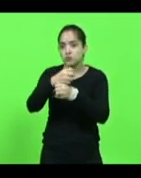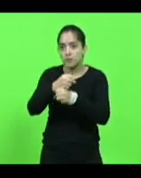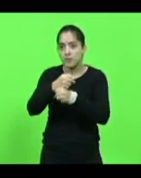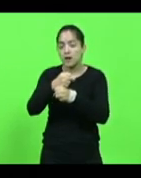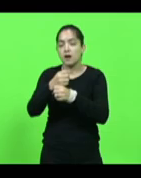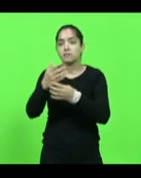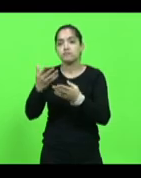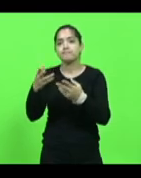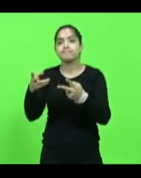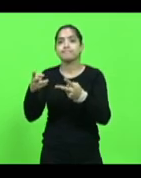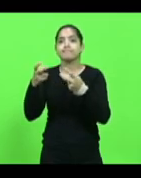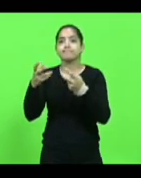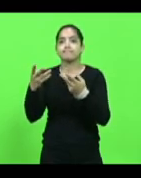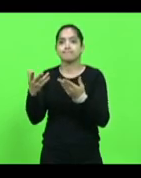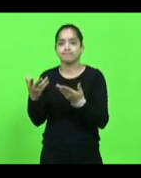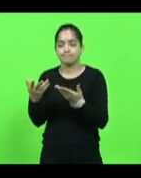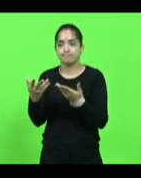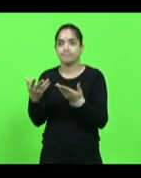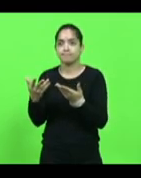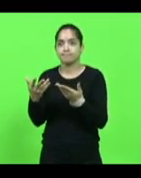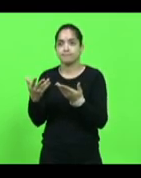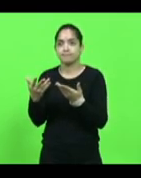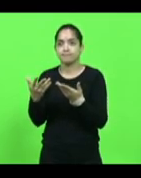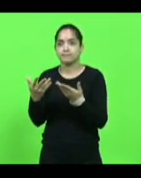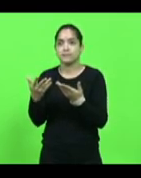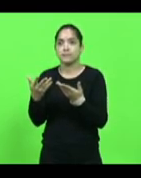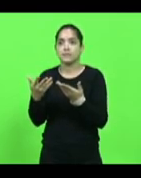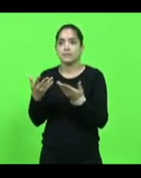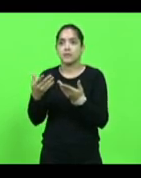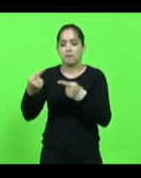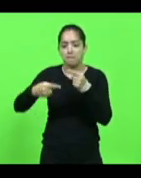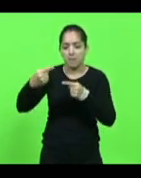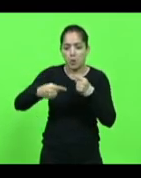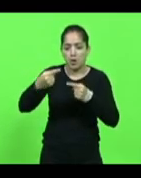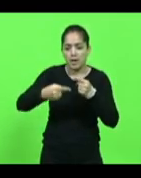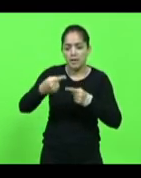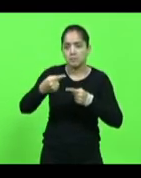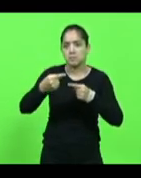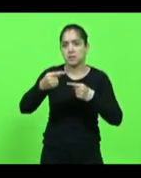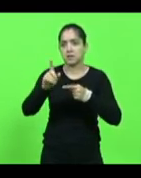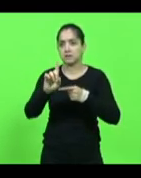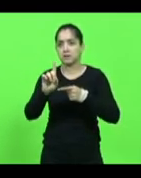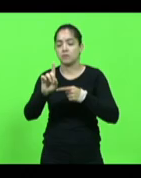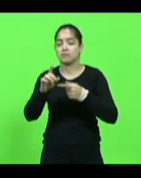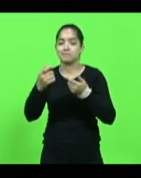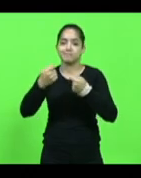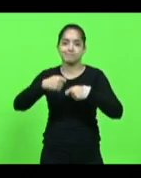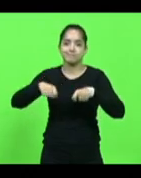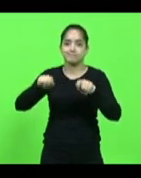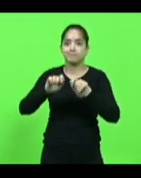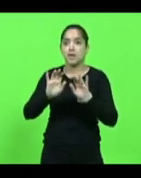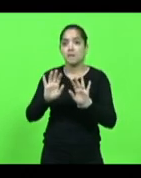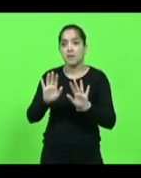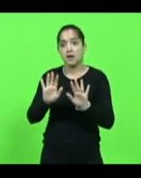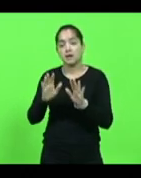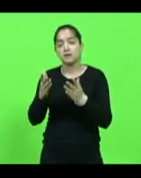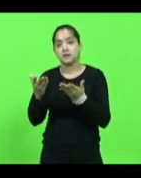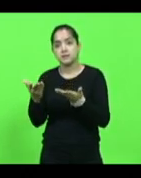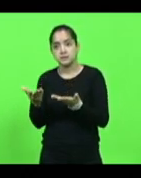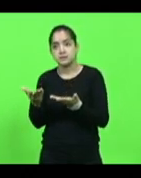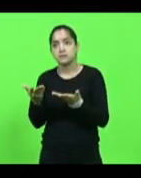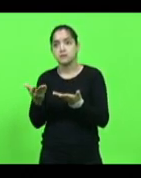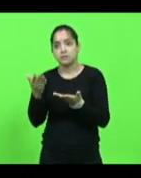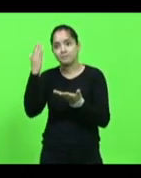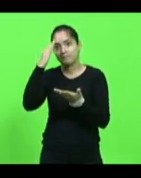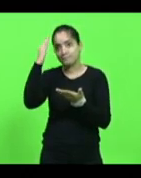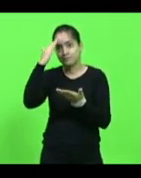percebe que quando a coisa é menos polêmica, talvez isso nem precisaria, né? Mas como a gente